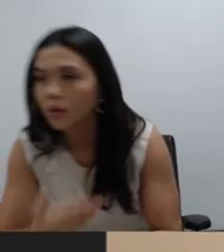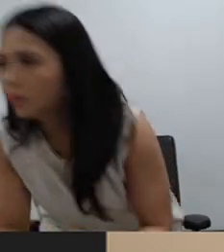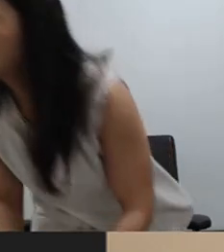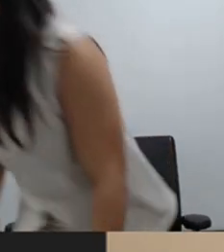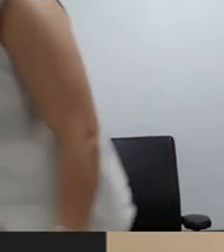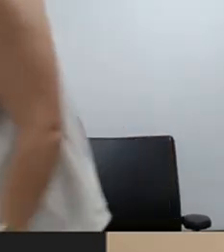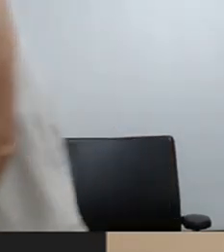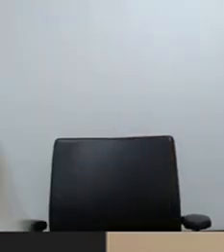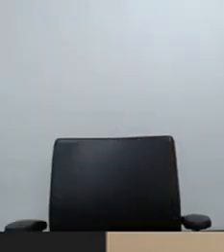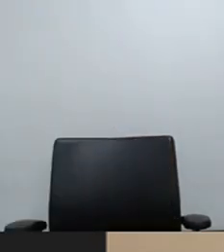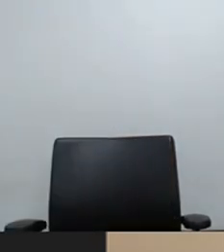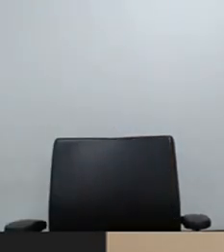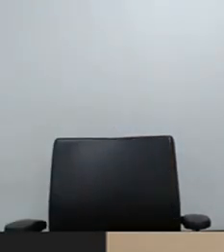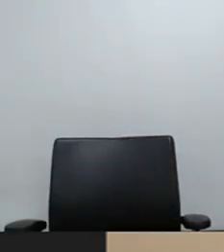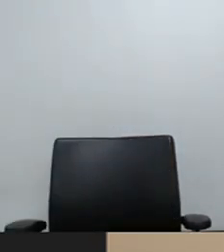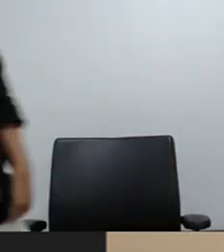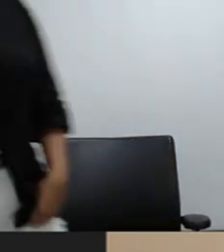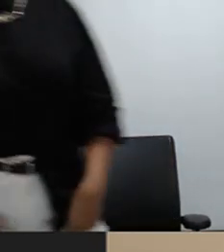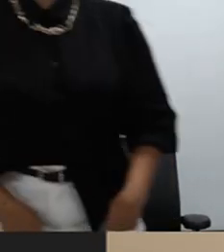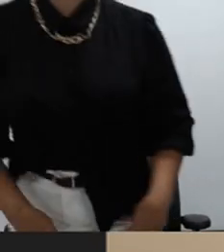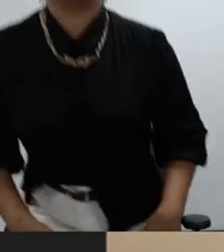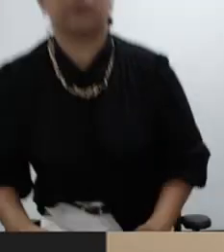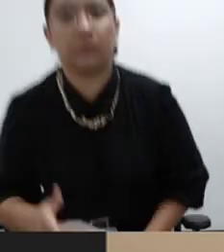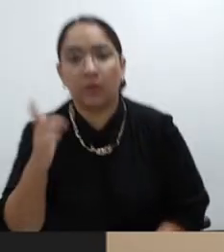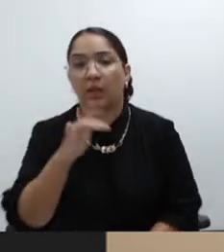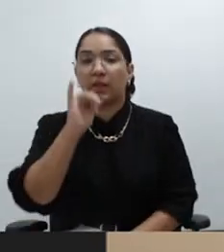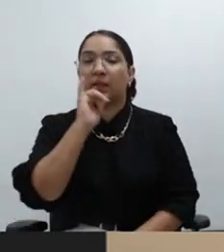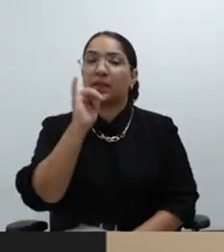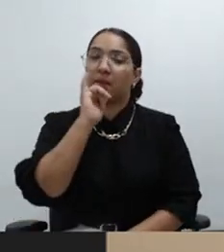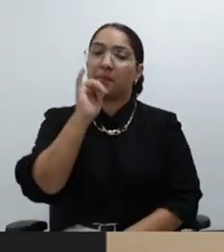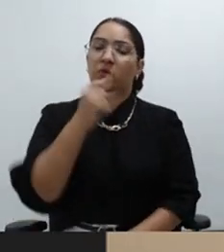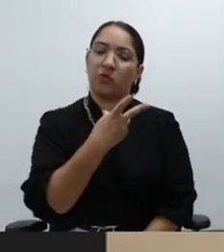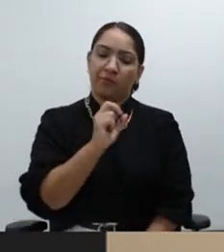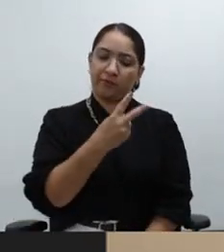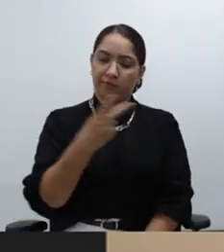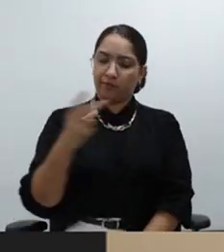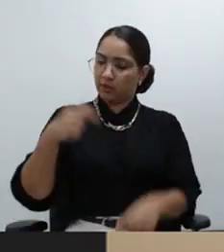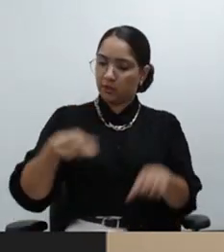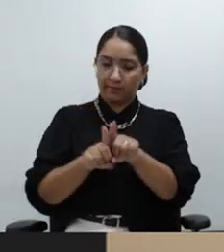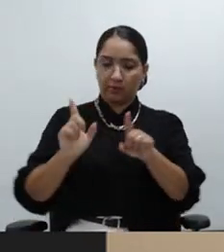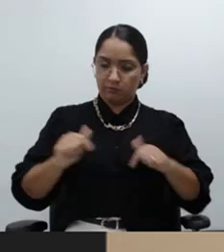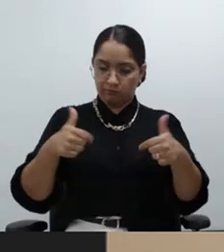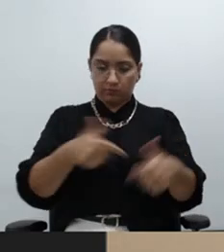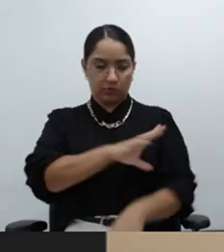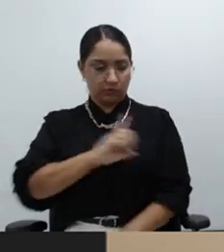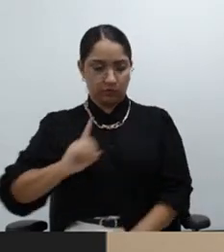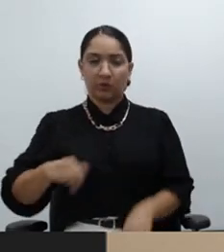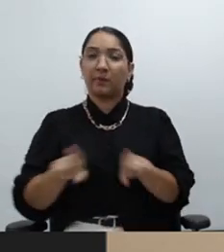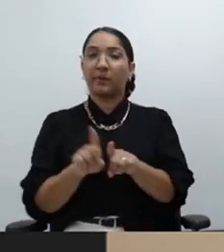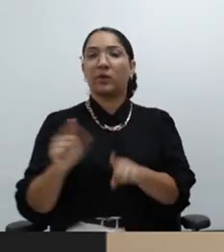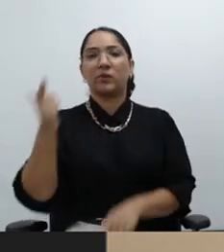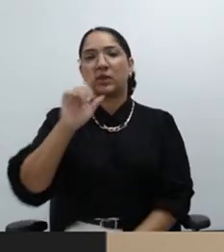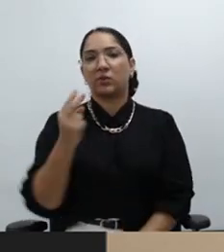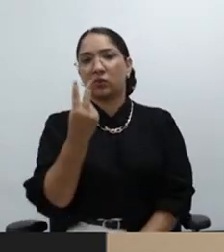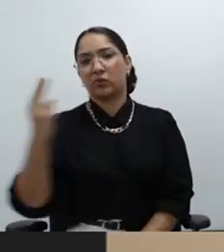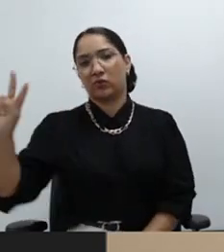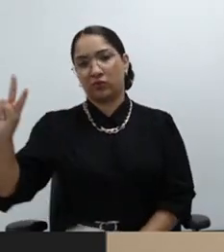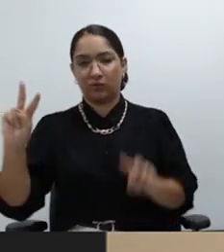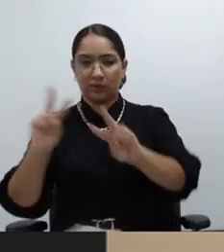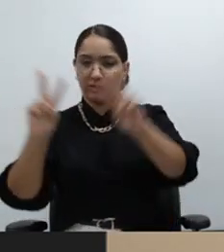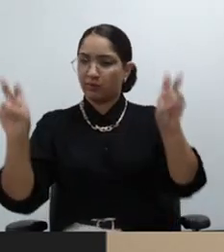Atuo no SIC Guarulhos ininterruptamente desde pelo menos 2020, tendo sido coordenador nas duas últimas